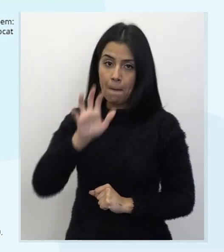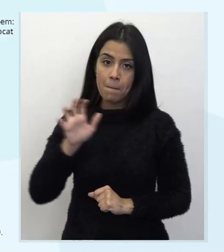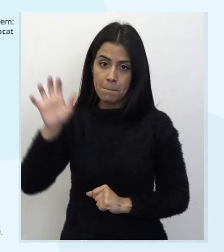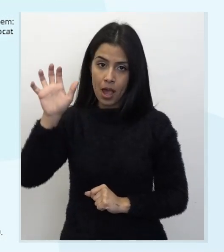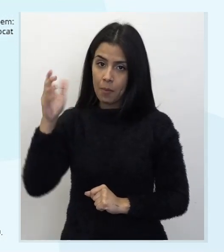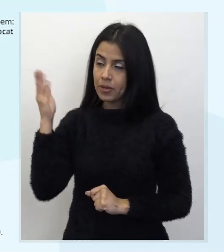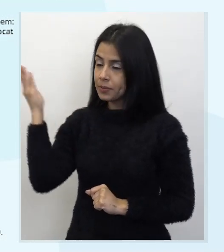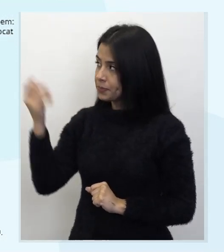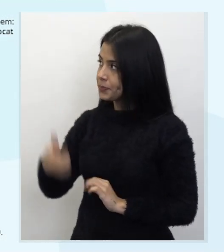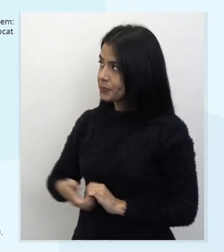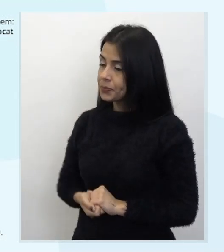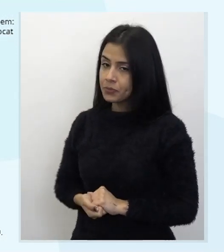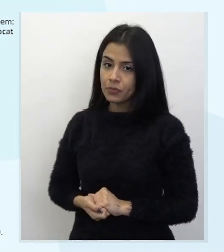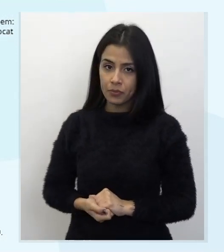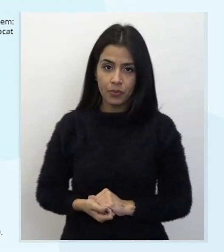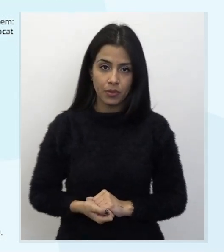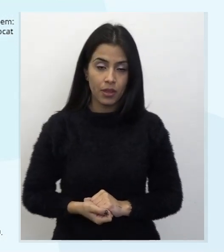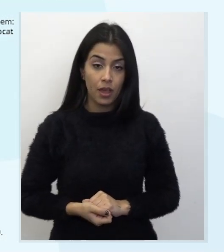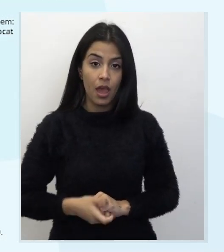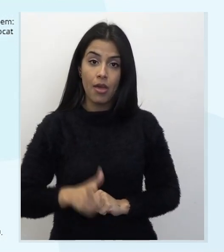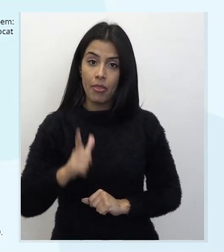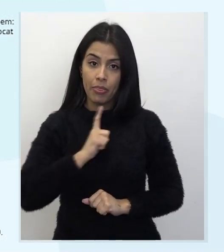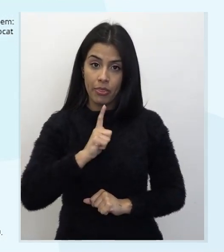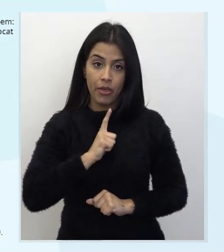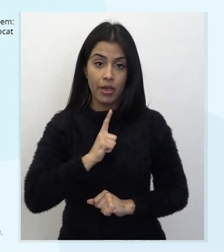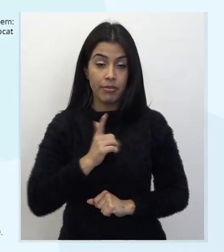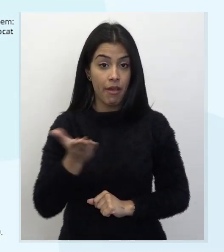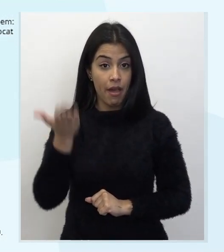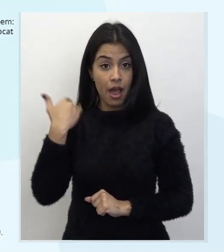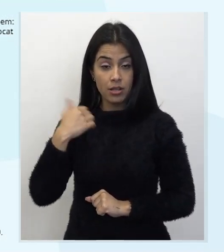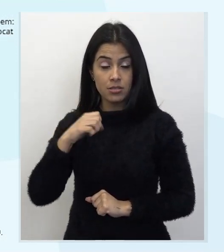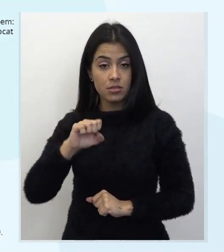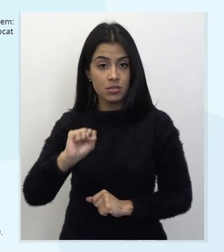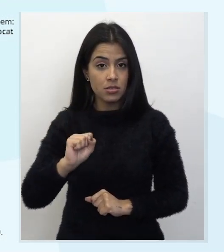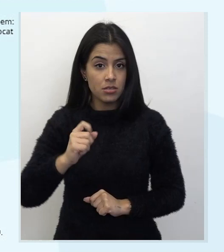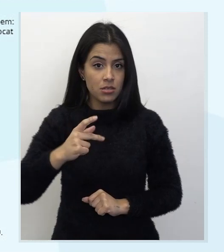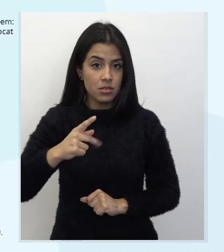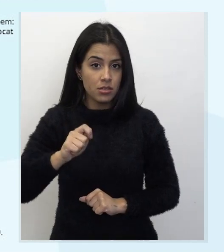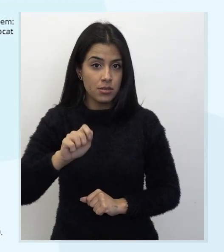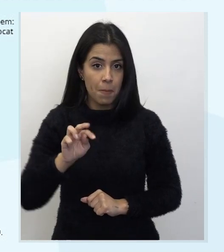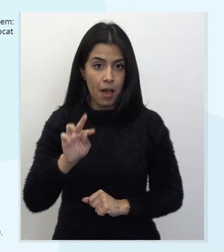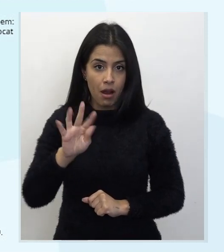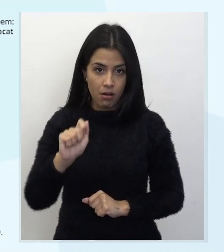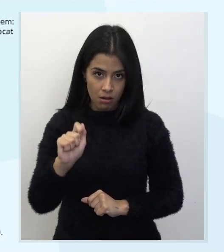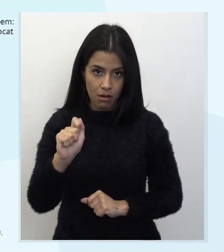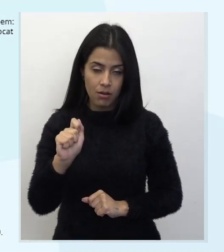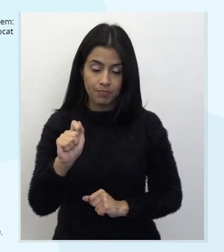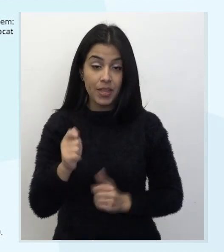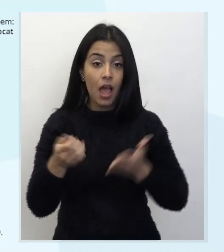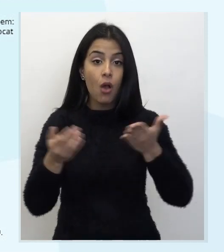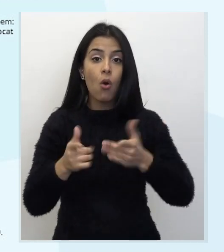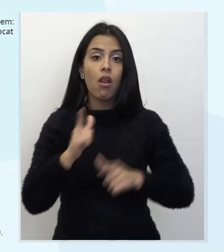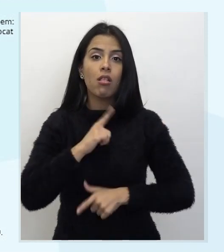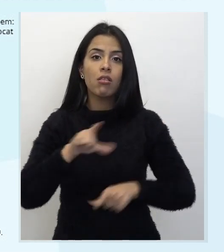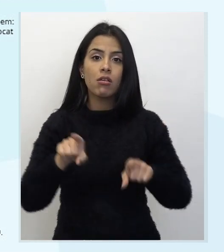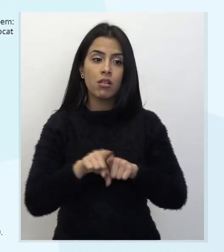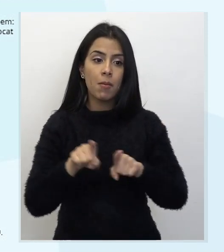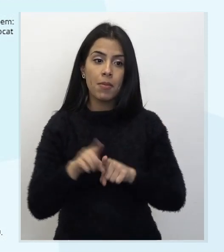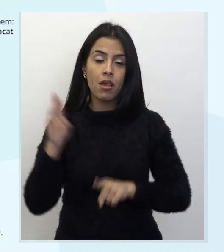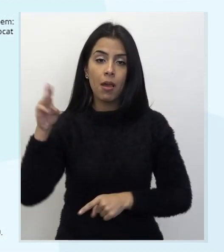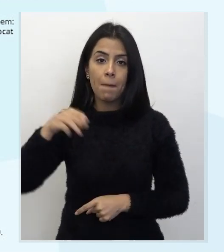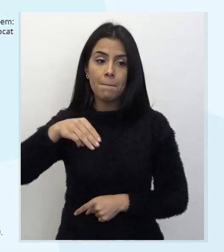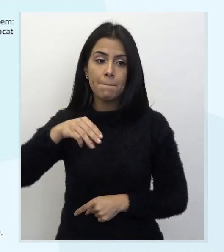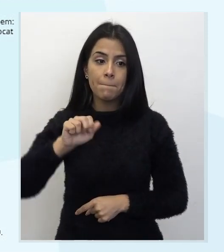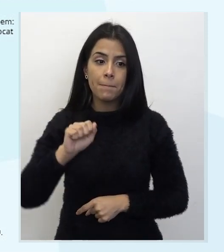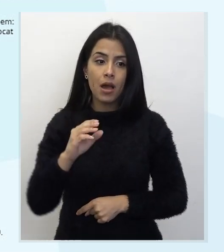aulas, mas localizando Atenas e Esparta. Agora esse mapa está localizando a Macedônia, que fica ali no